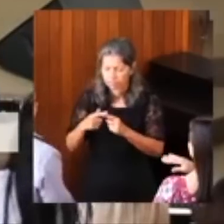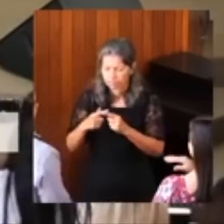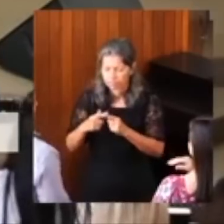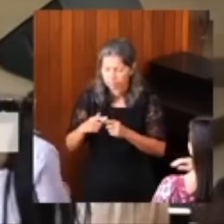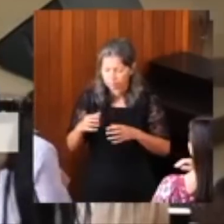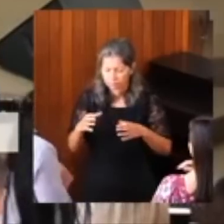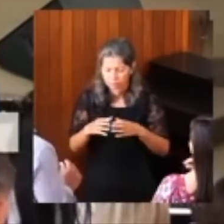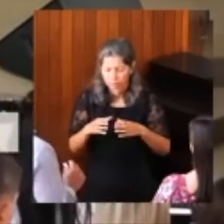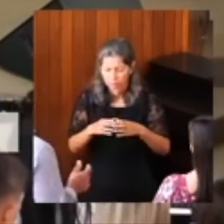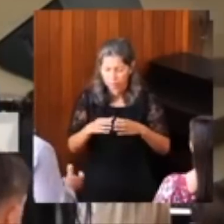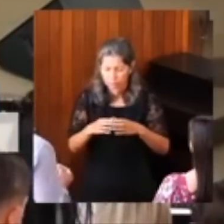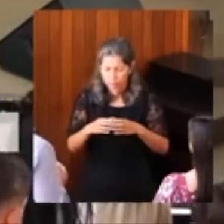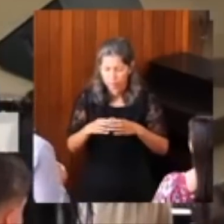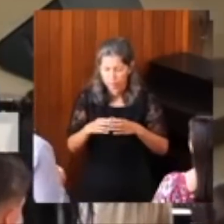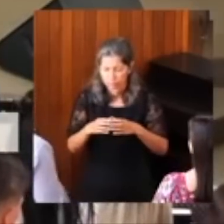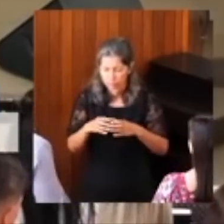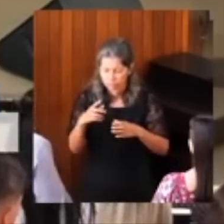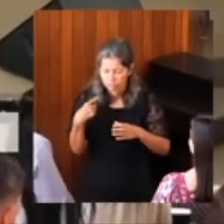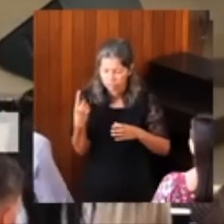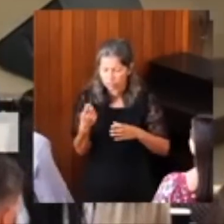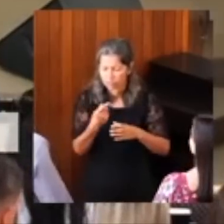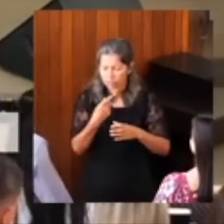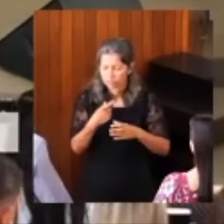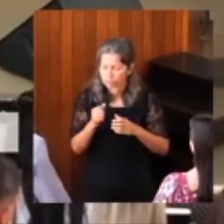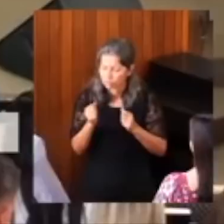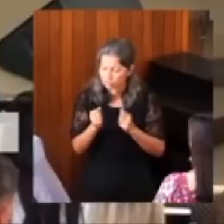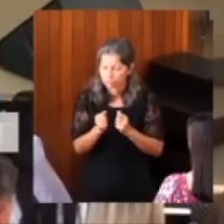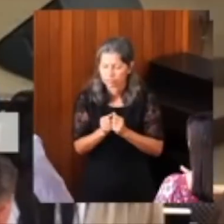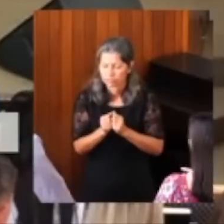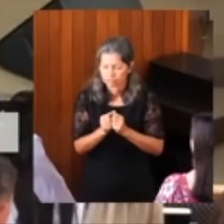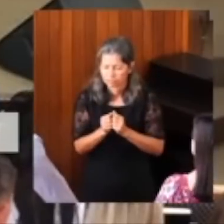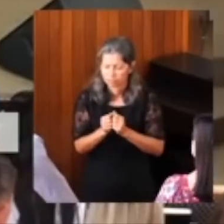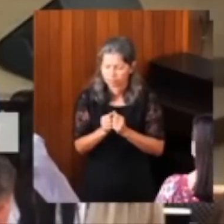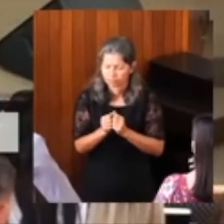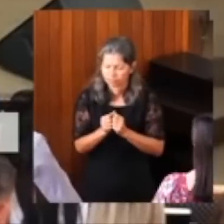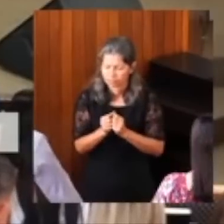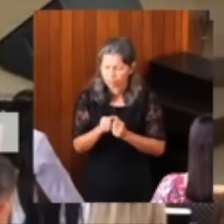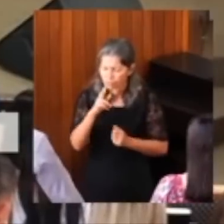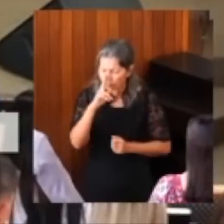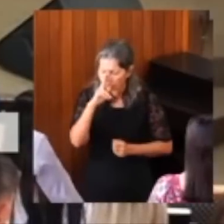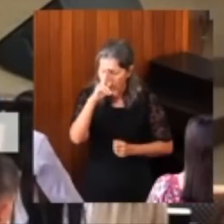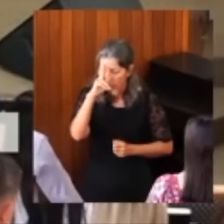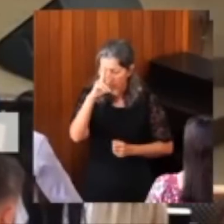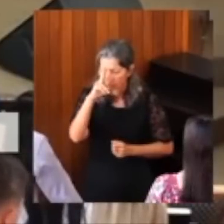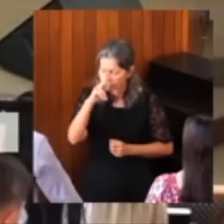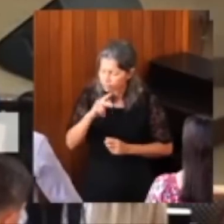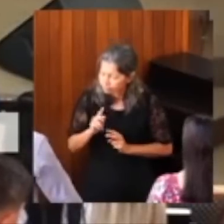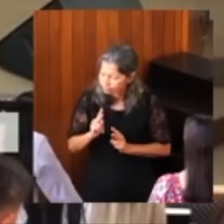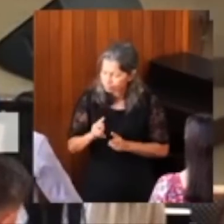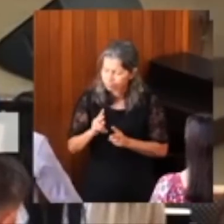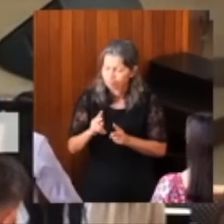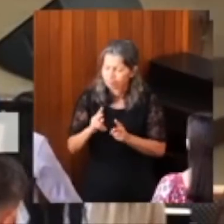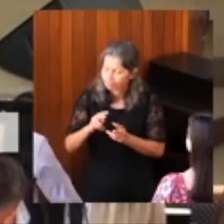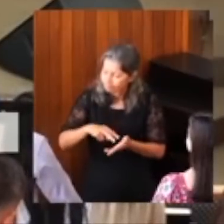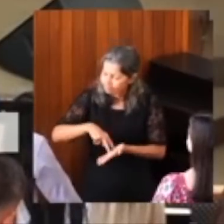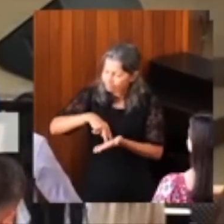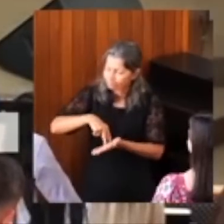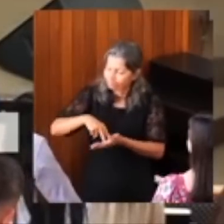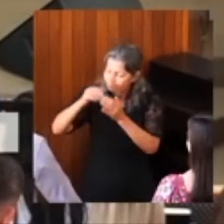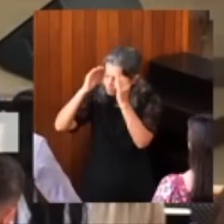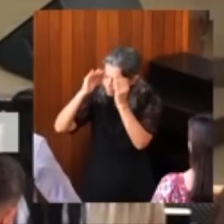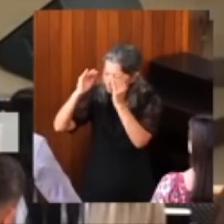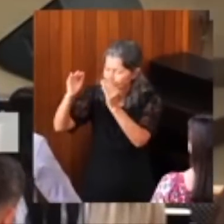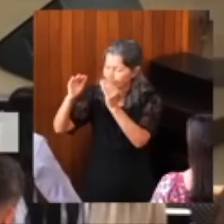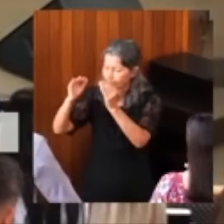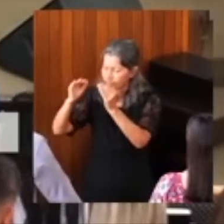sejamos vencedores. Dá-nos forças para prosseguir, não sabemos quanto tempo ainda temos neste planeta, enquanto aqui estivermos, que nós preguemos